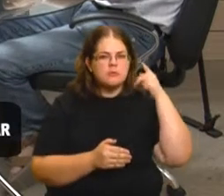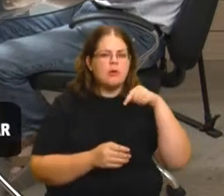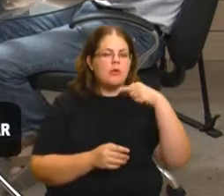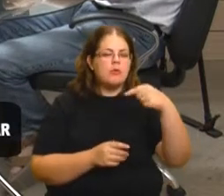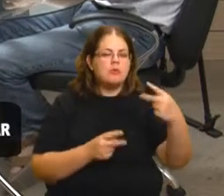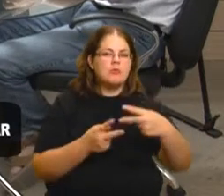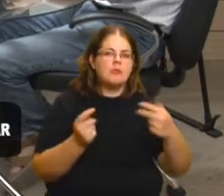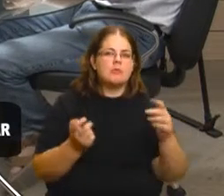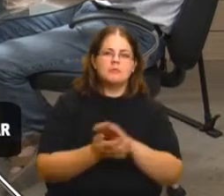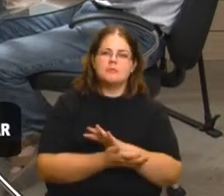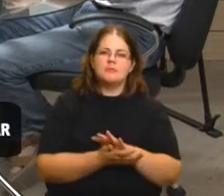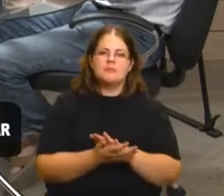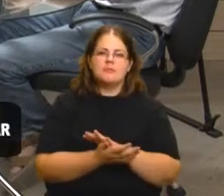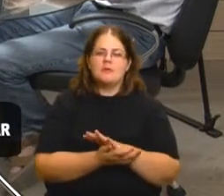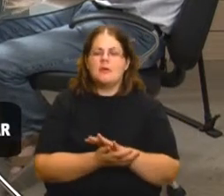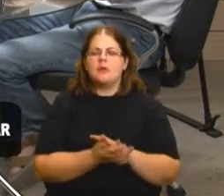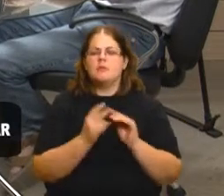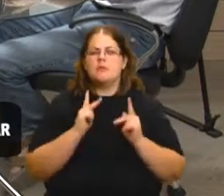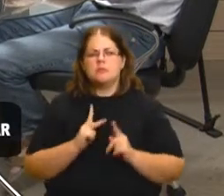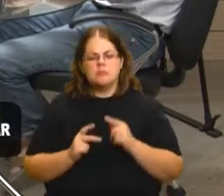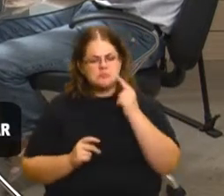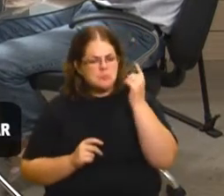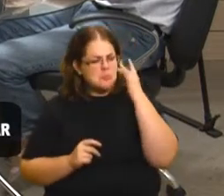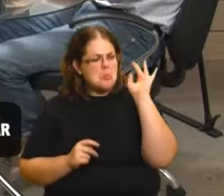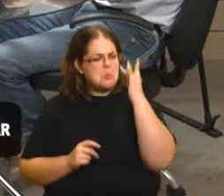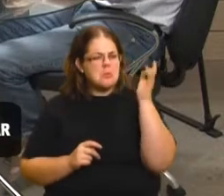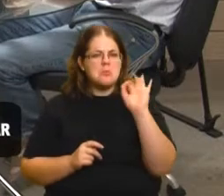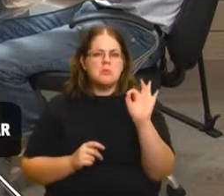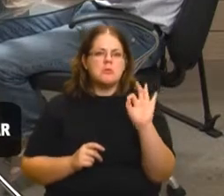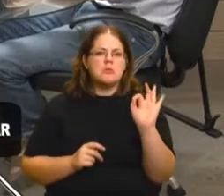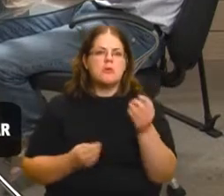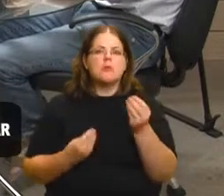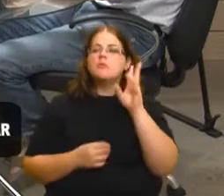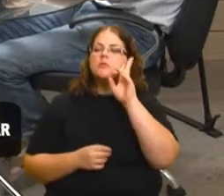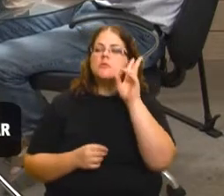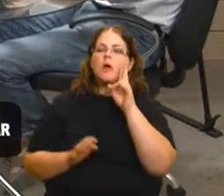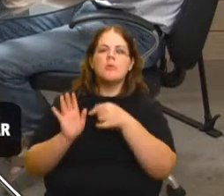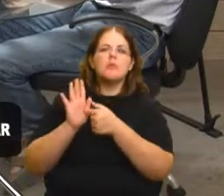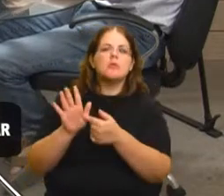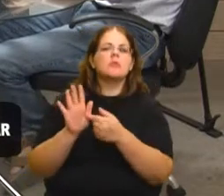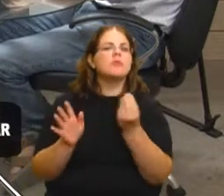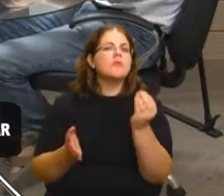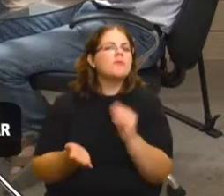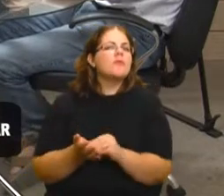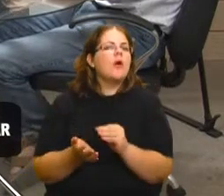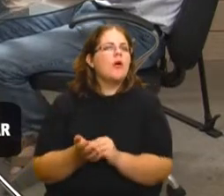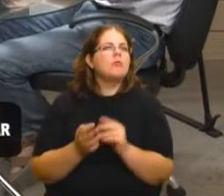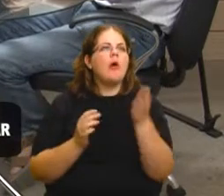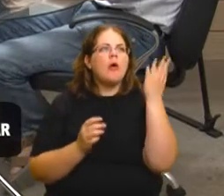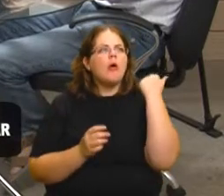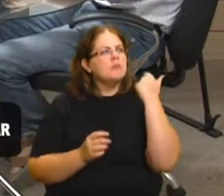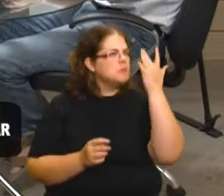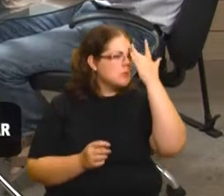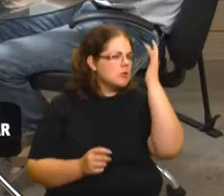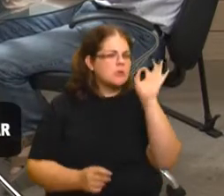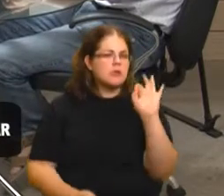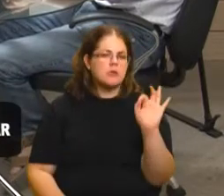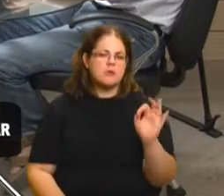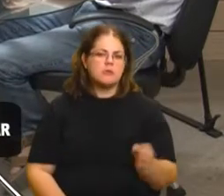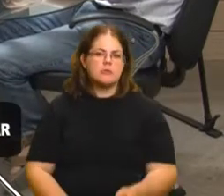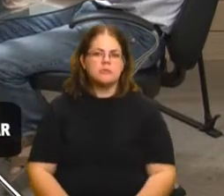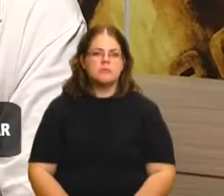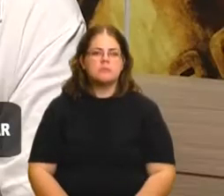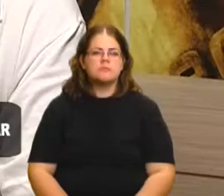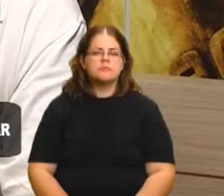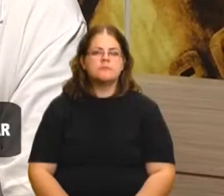que não se tomou conhecimento na época do golpe, ou é exatamente o que a história conta até hoje, professor? Não, eu acho que as